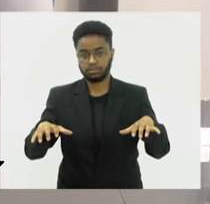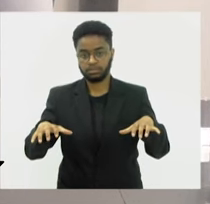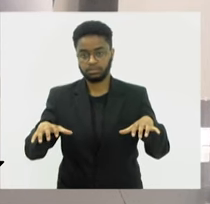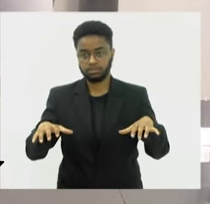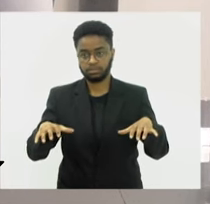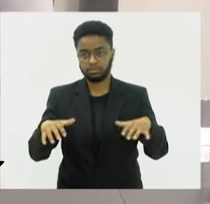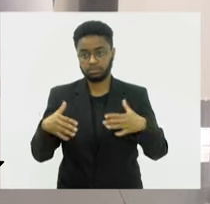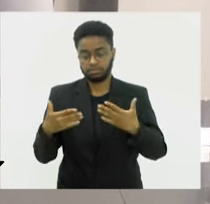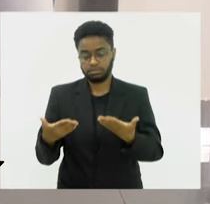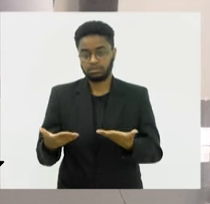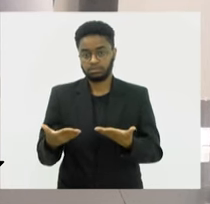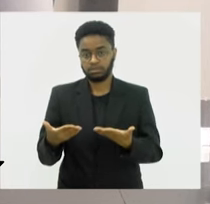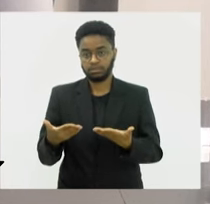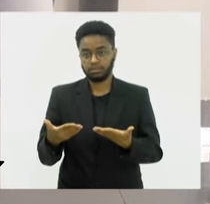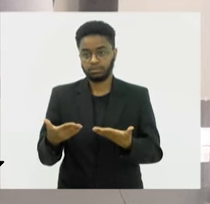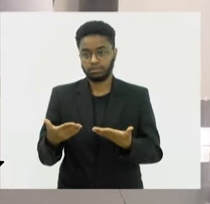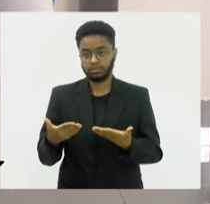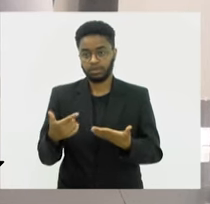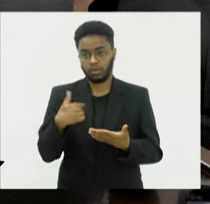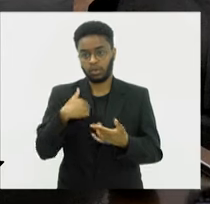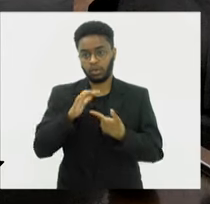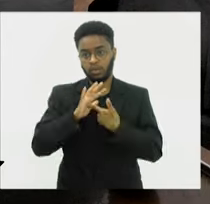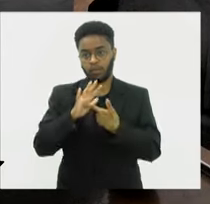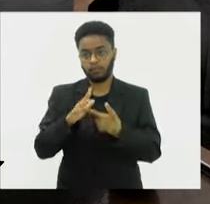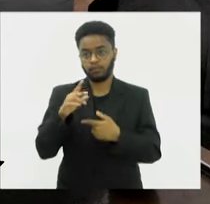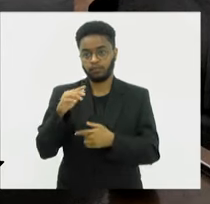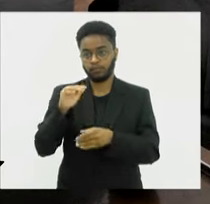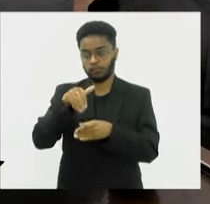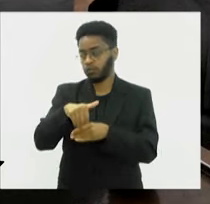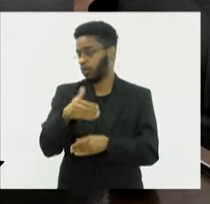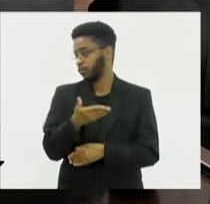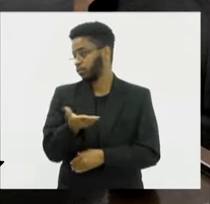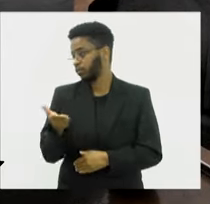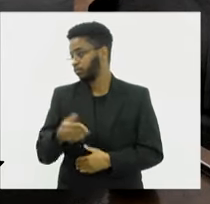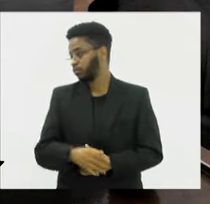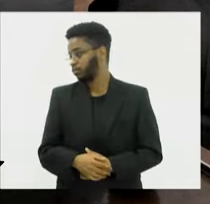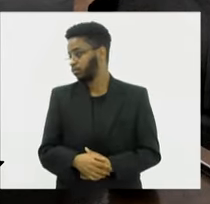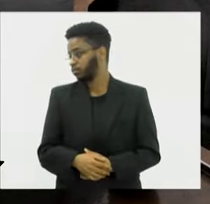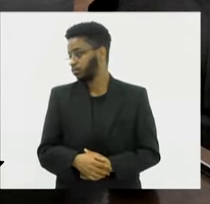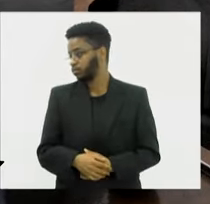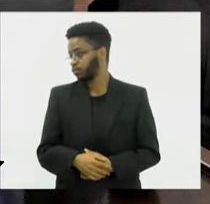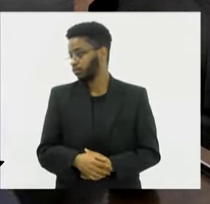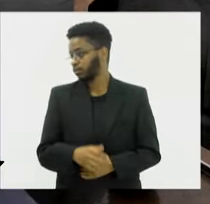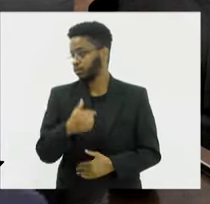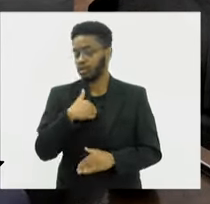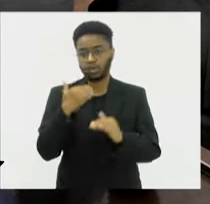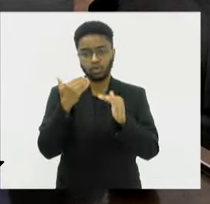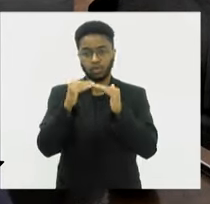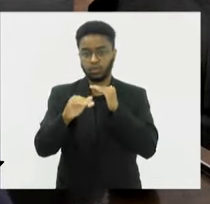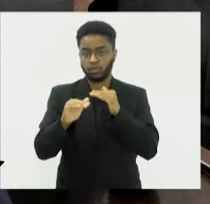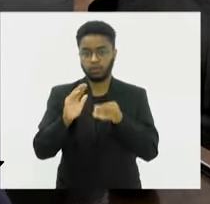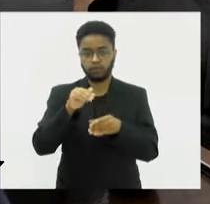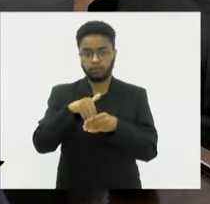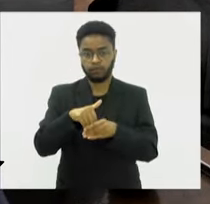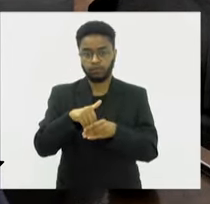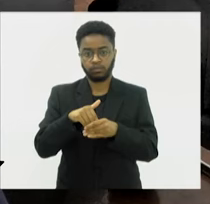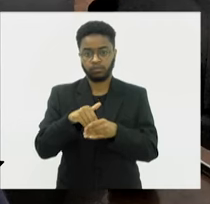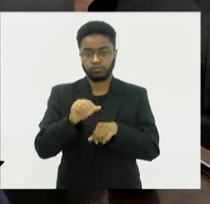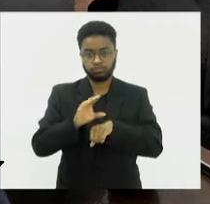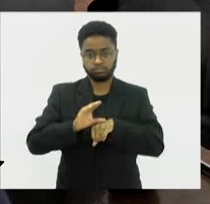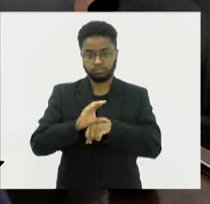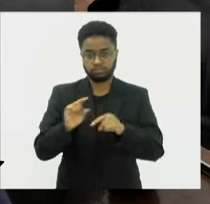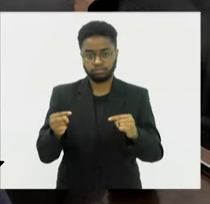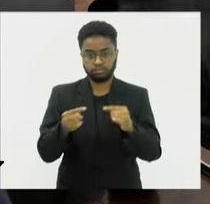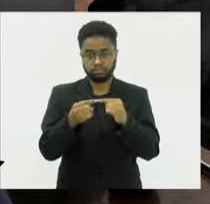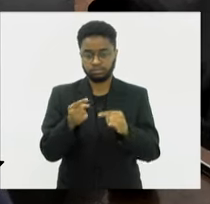aí faça a apresentação do voto. Deputado Cozzolino. Eu não concordo com o voto da constitucionalidade pura.